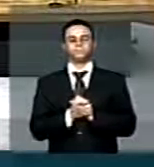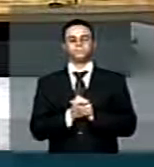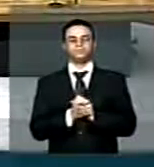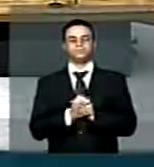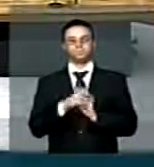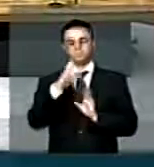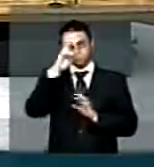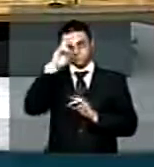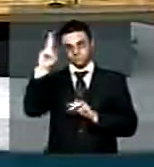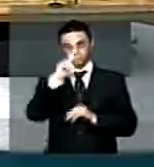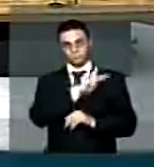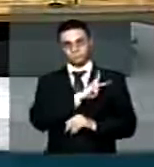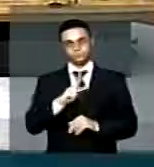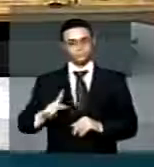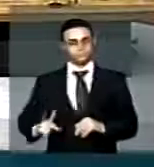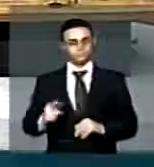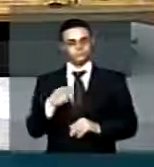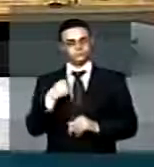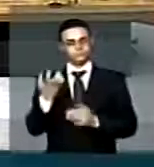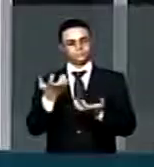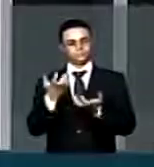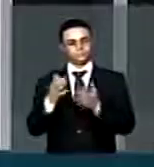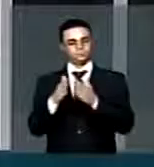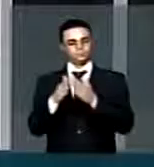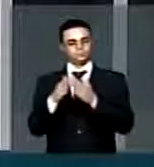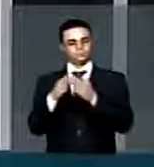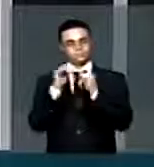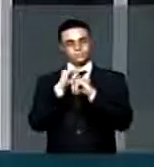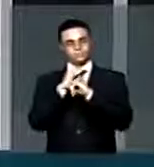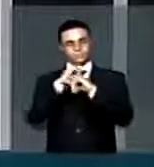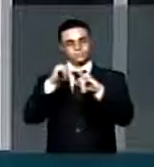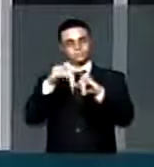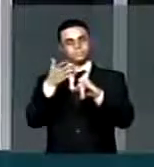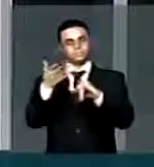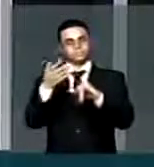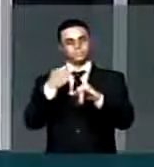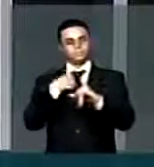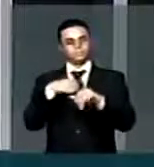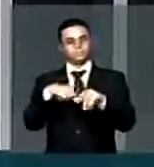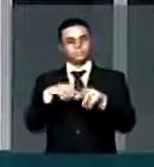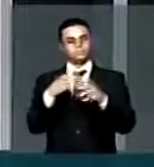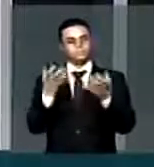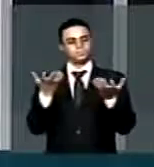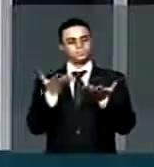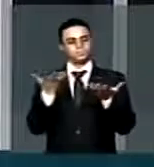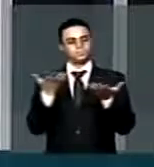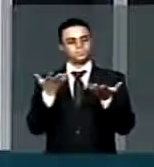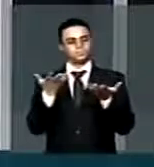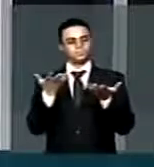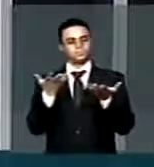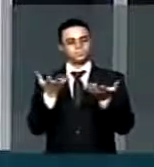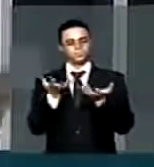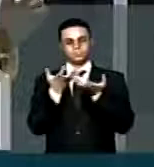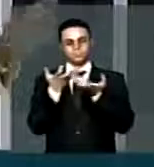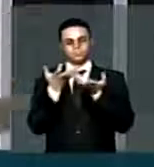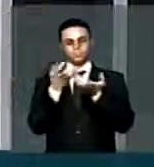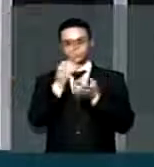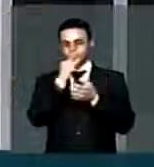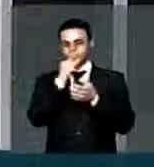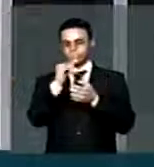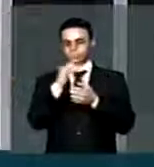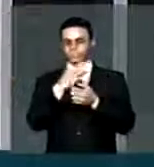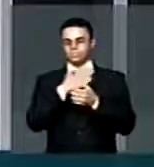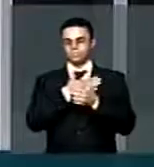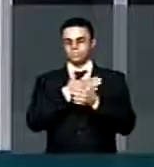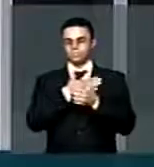A Vossa Excelência que está na mesa, que eu vou fazer o meu pronunciamento com 5 minutos